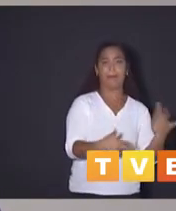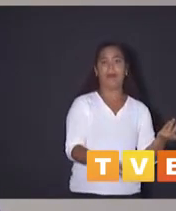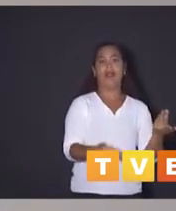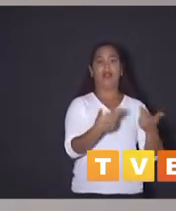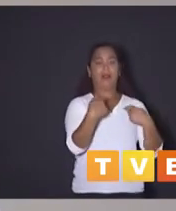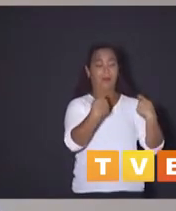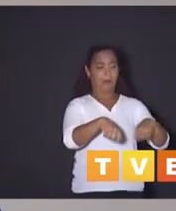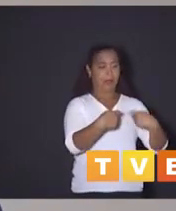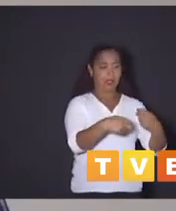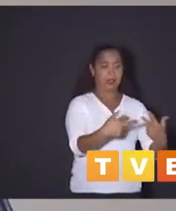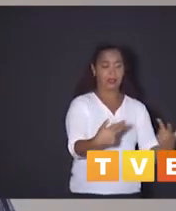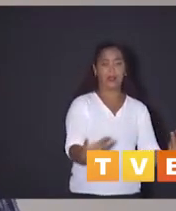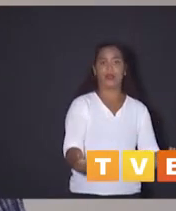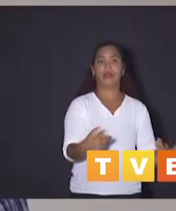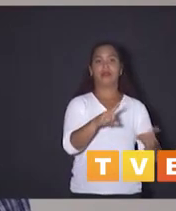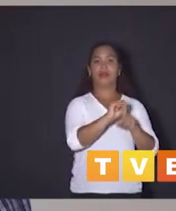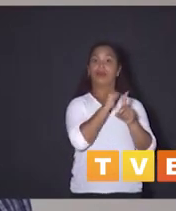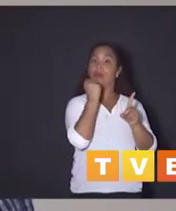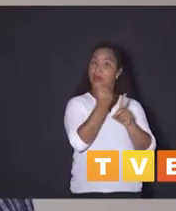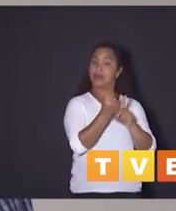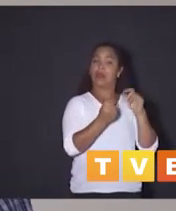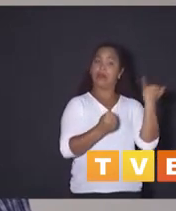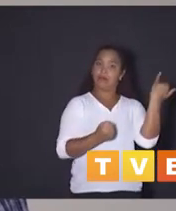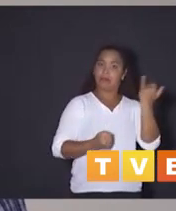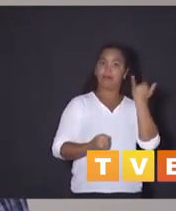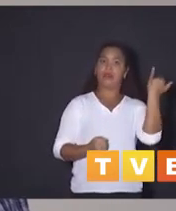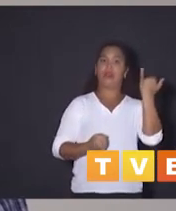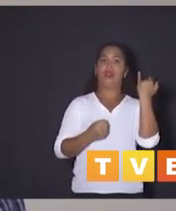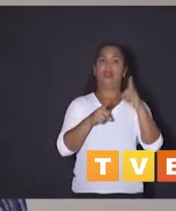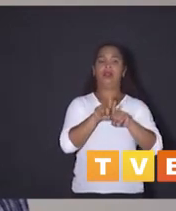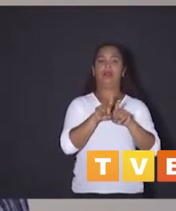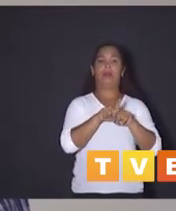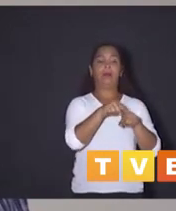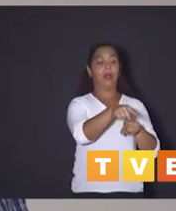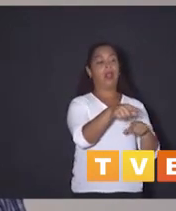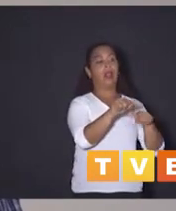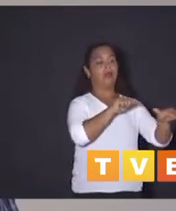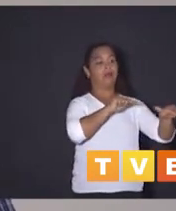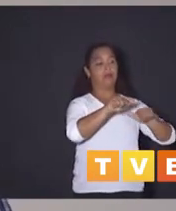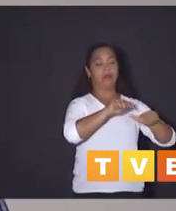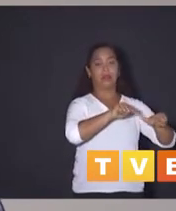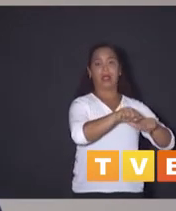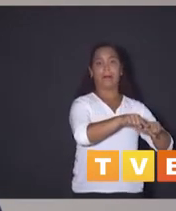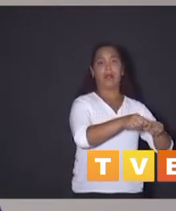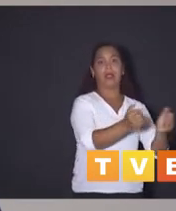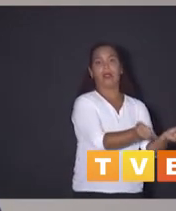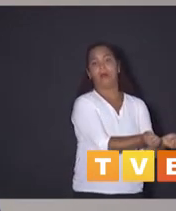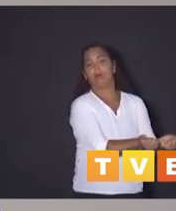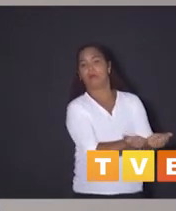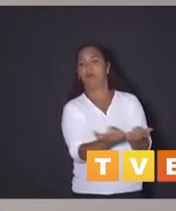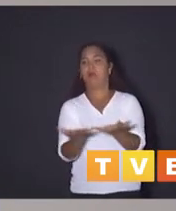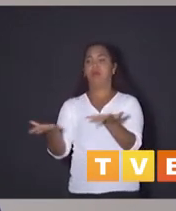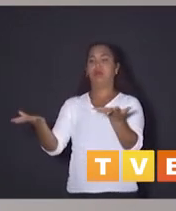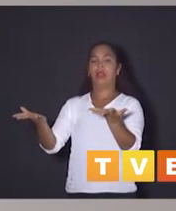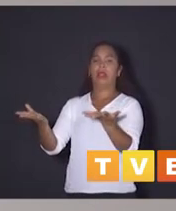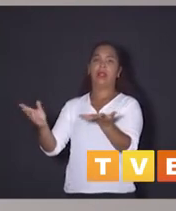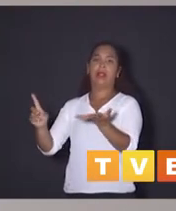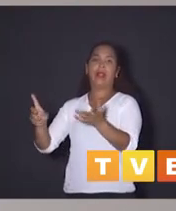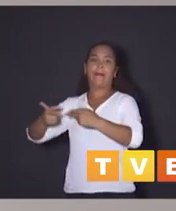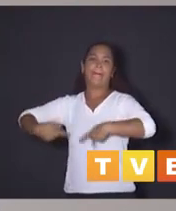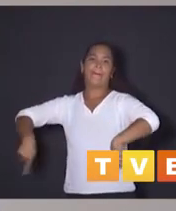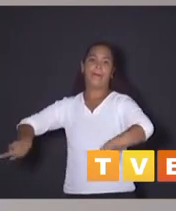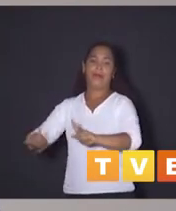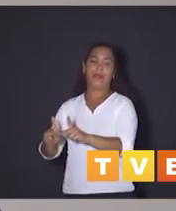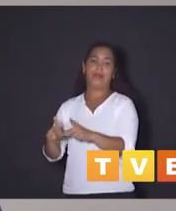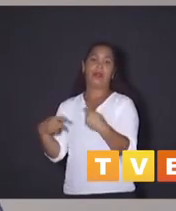que tem um papel social bastante importante ou seja produz aquilo que é toda a população deve consumir ou precisa